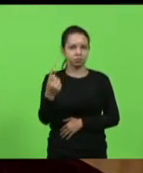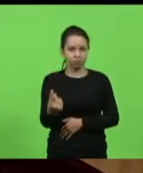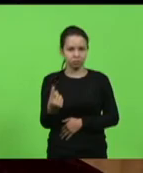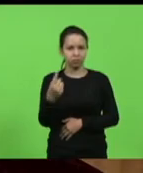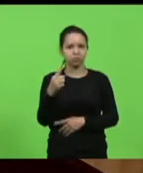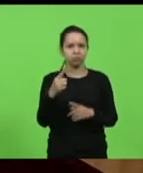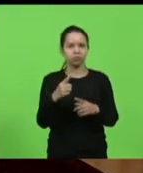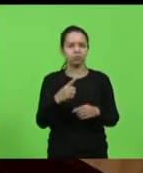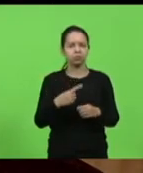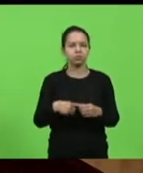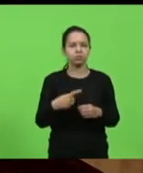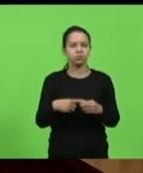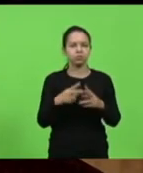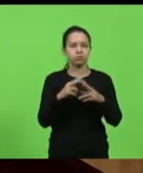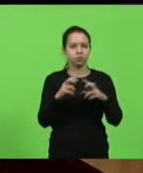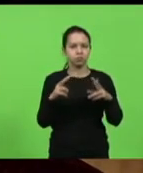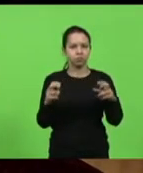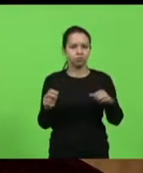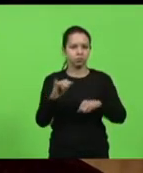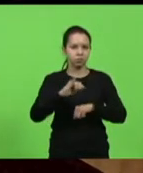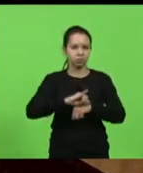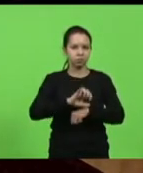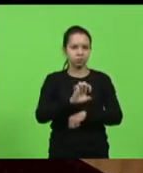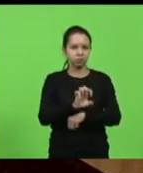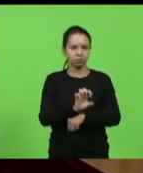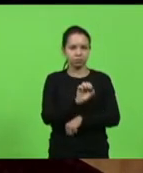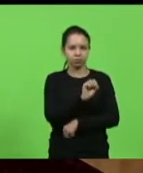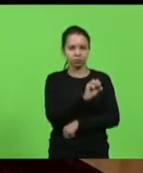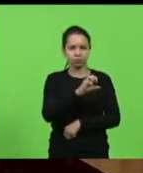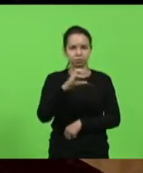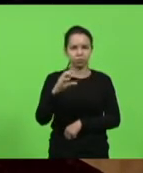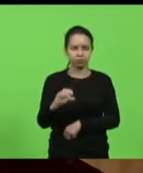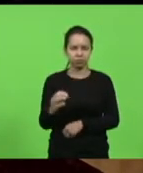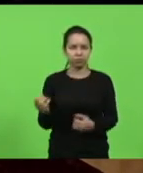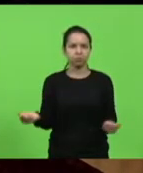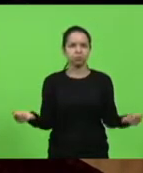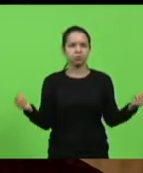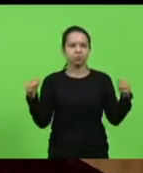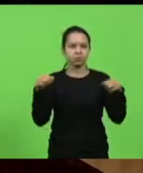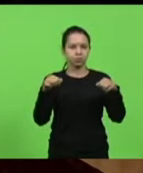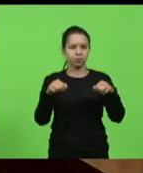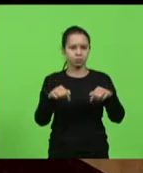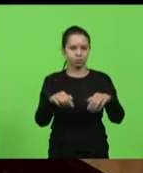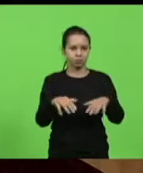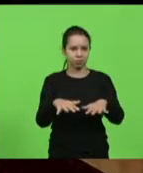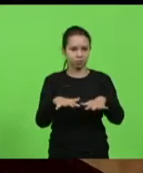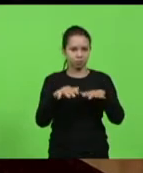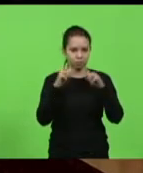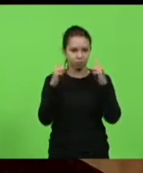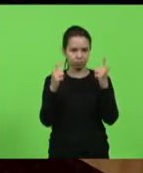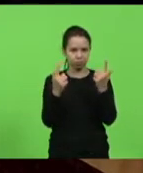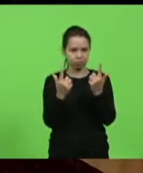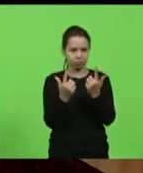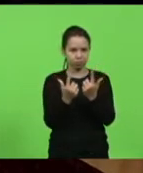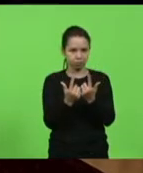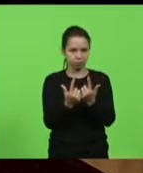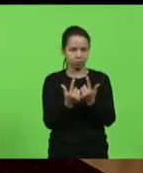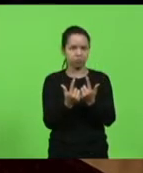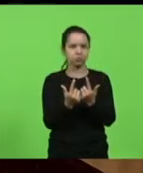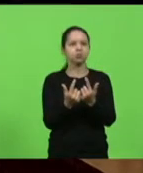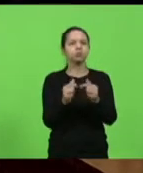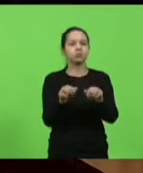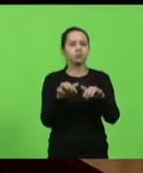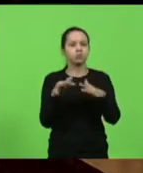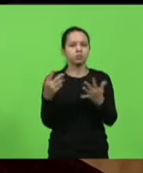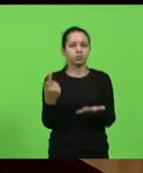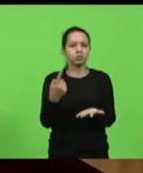Florianópolis, capital do Estado de Santa Catarina, reuniu-se a Assembleia Legislativa em sessão ordinária. Havendo